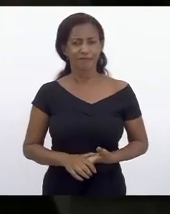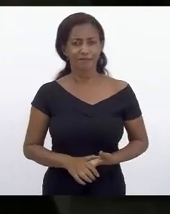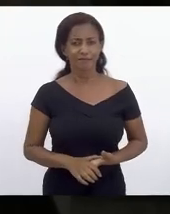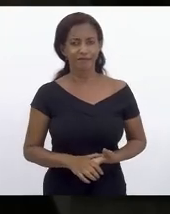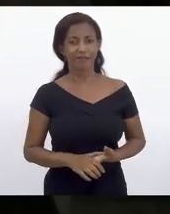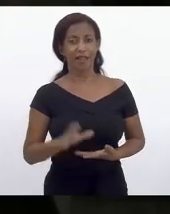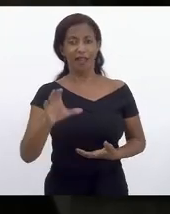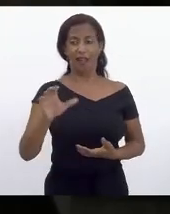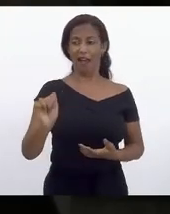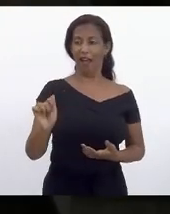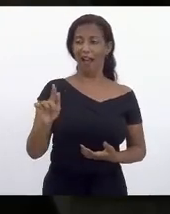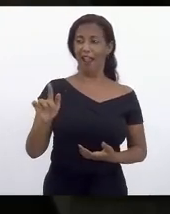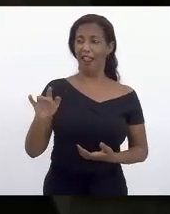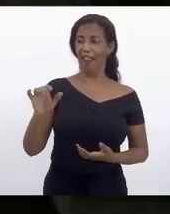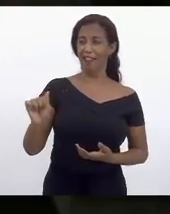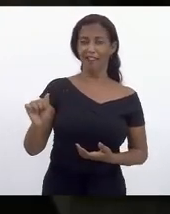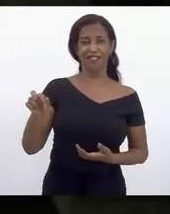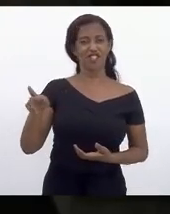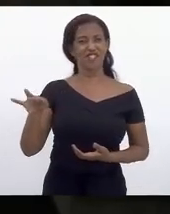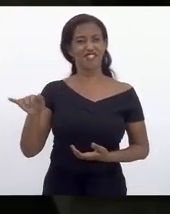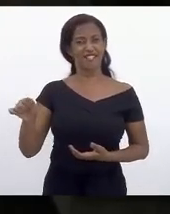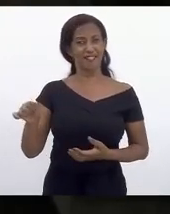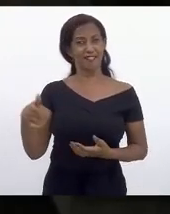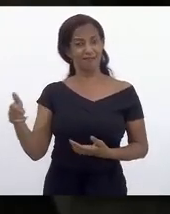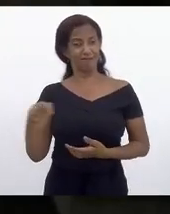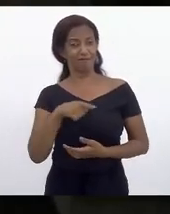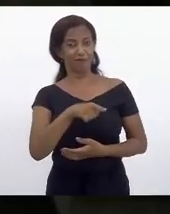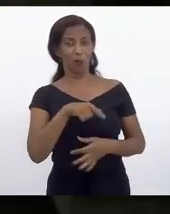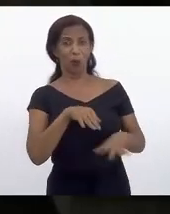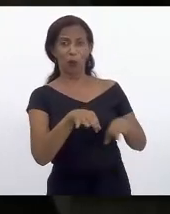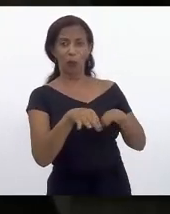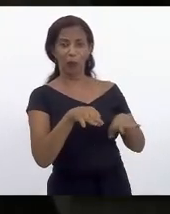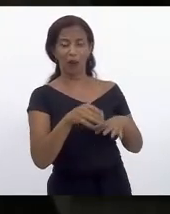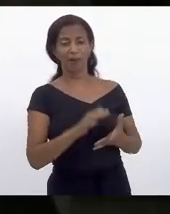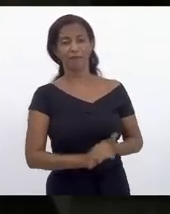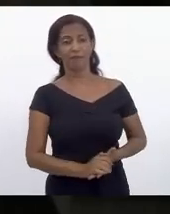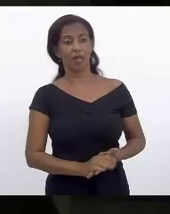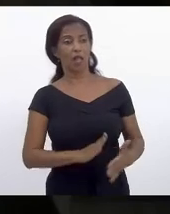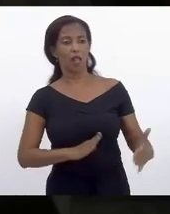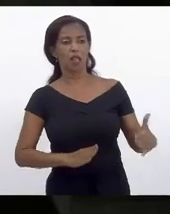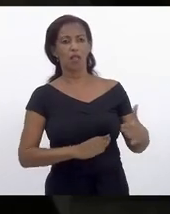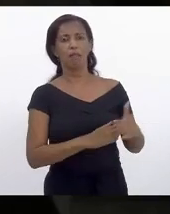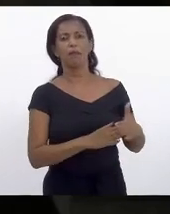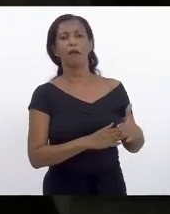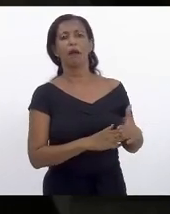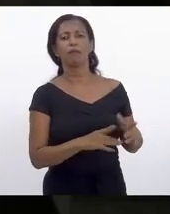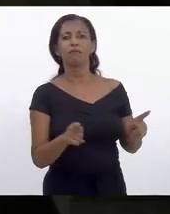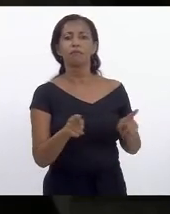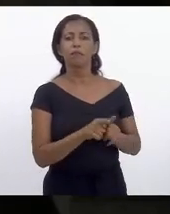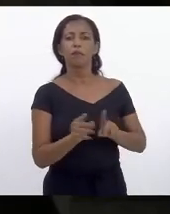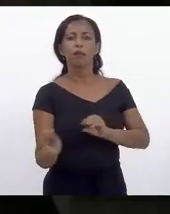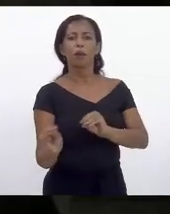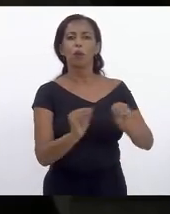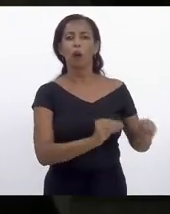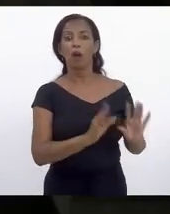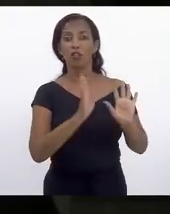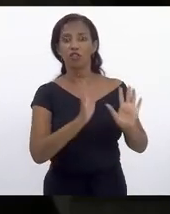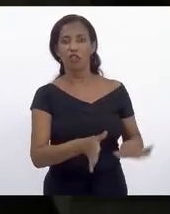verdade é essa. E um outro mecanismo seria conter, limitar também as transferências